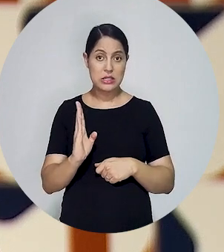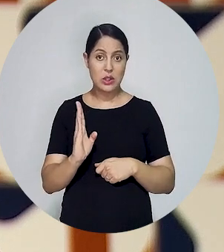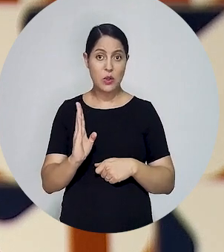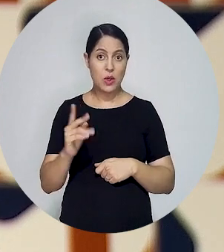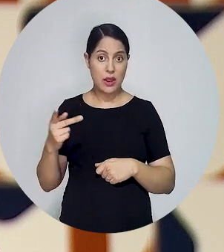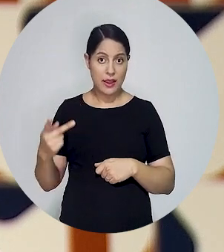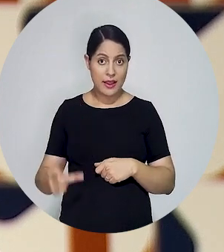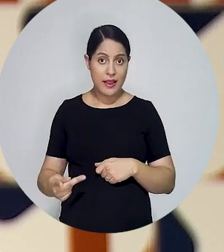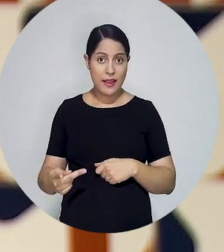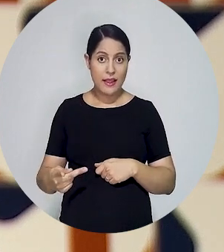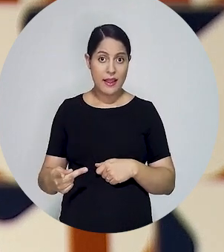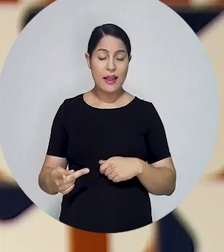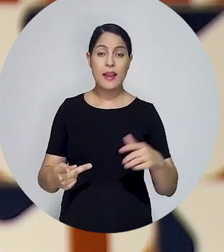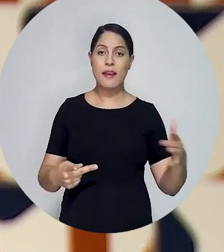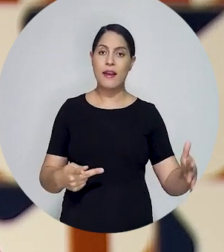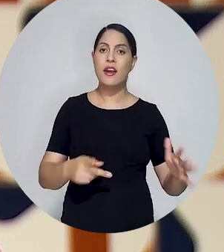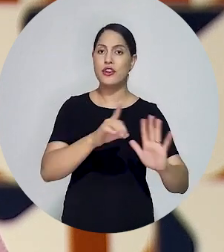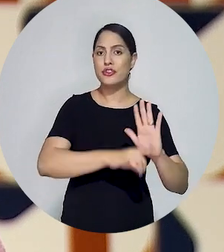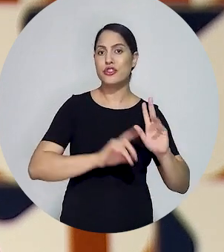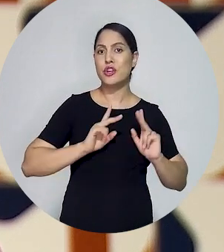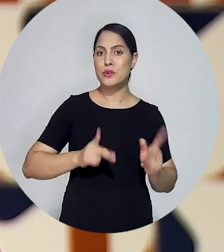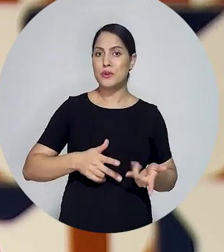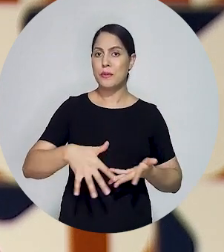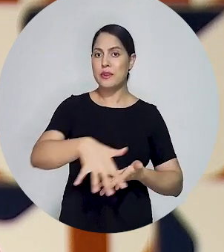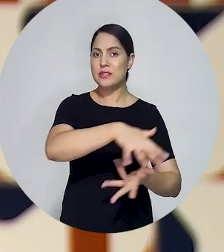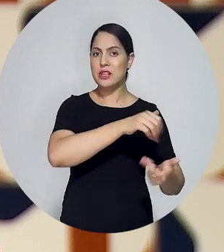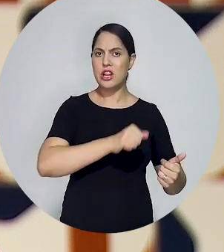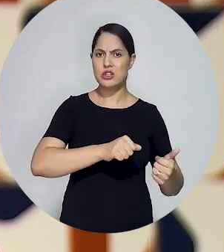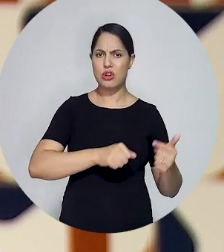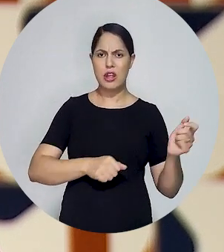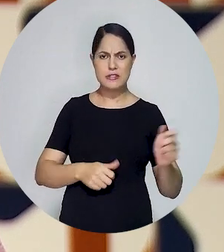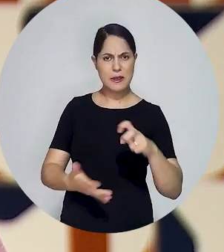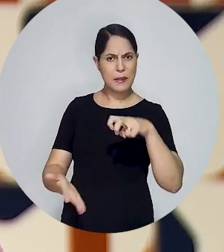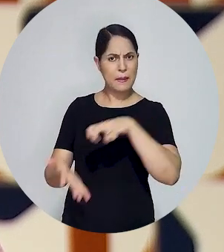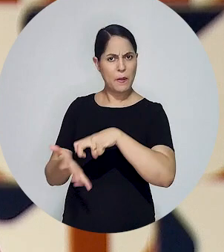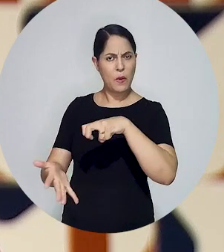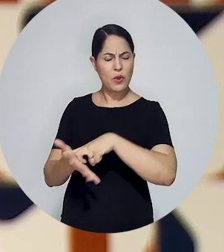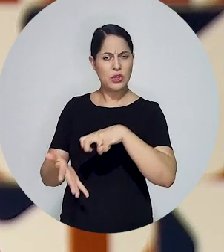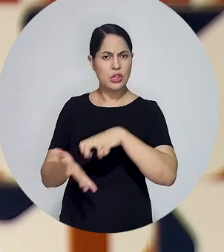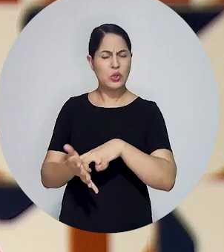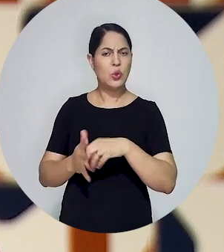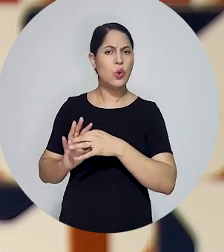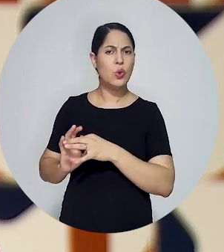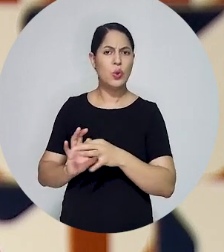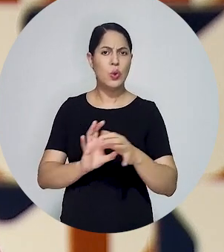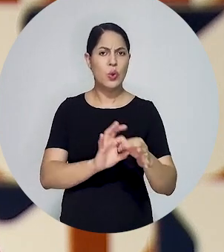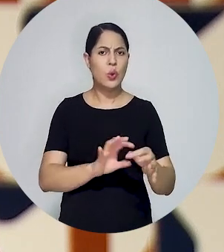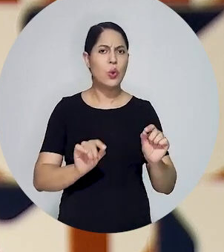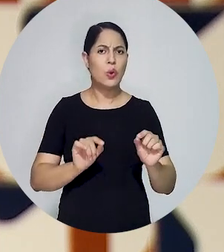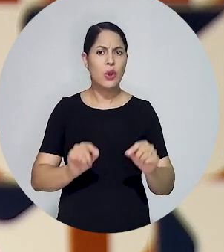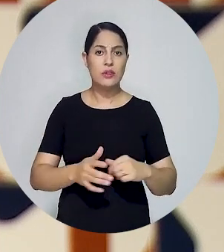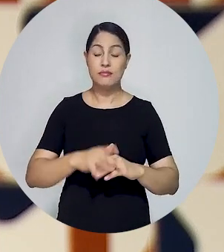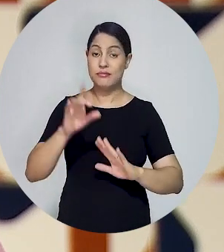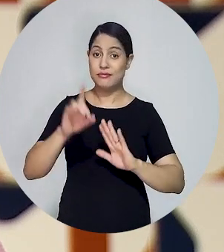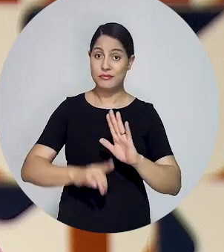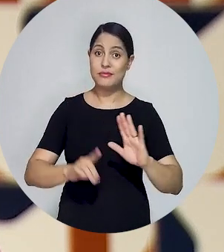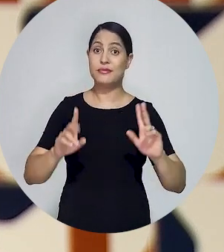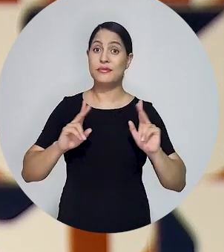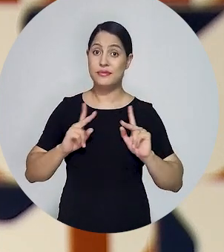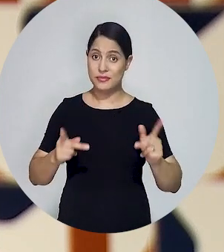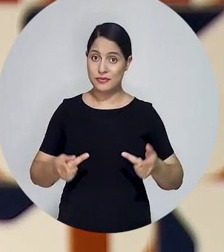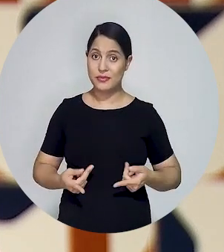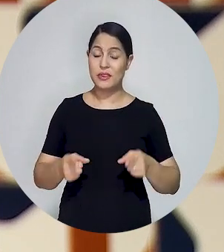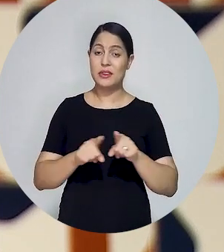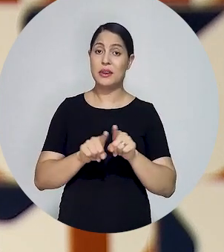Corte Interamericana de Direitos Humanos e considerado responsável pela violação dos direitos e garantias judiciais,